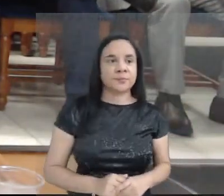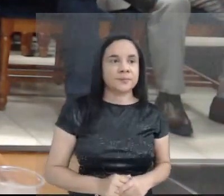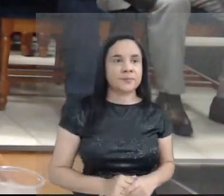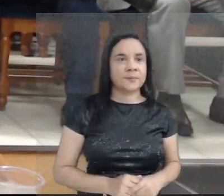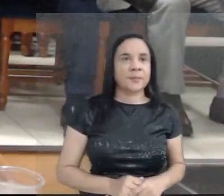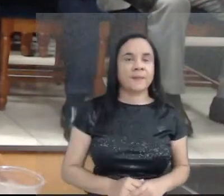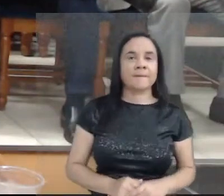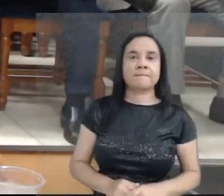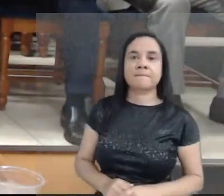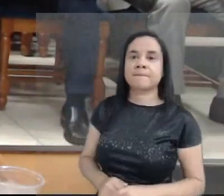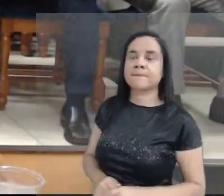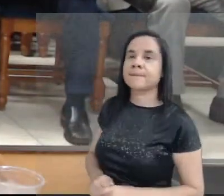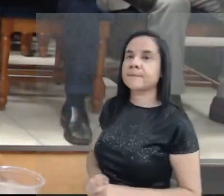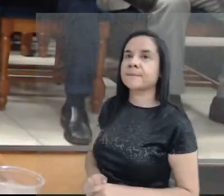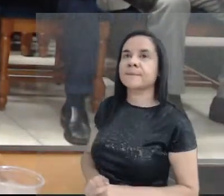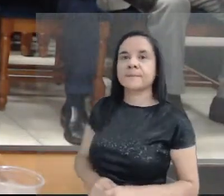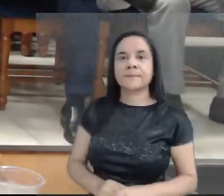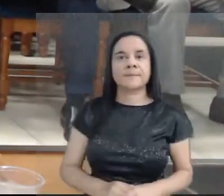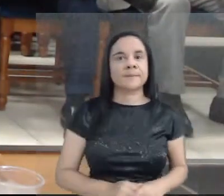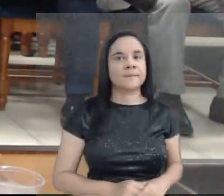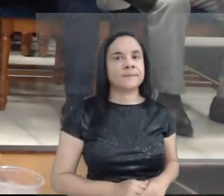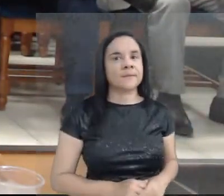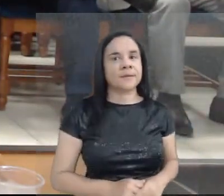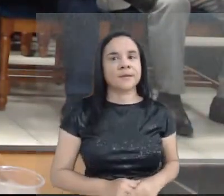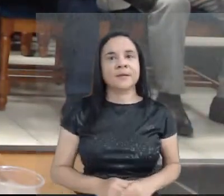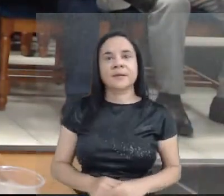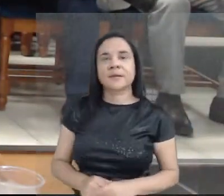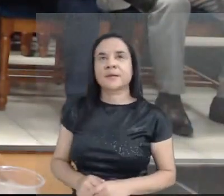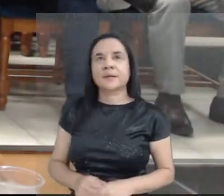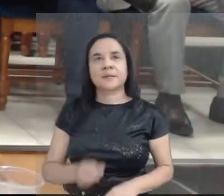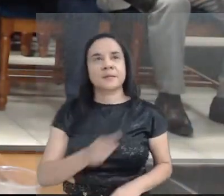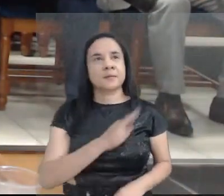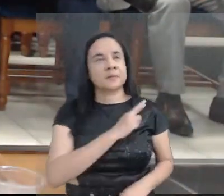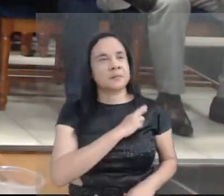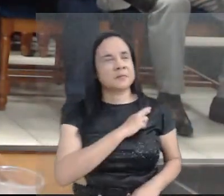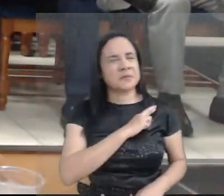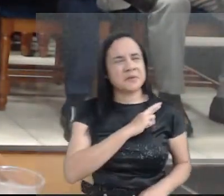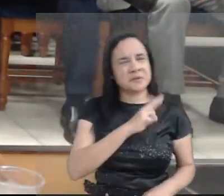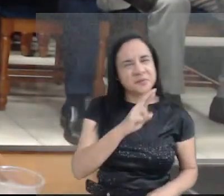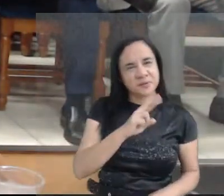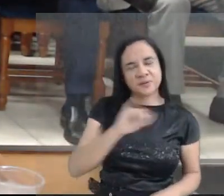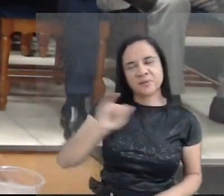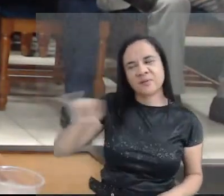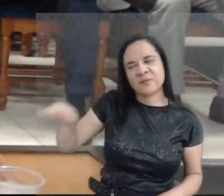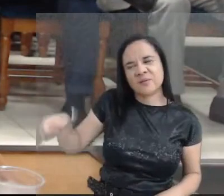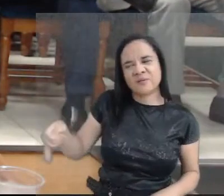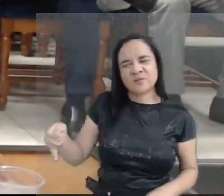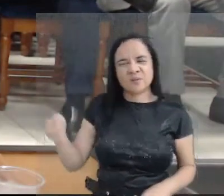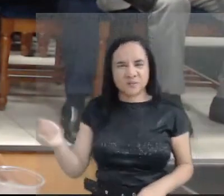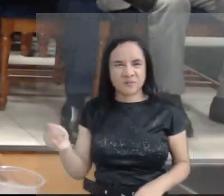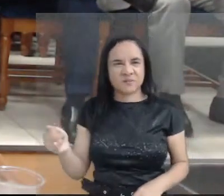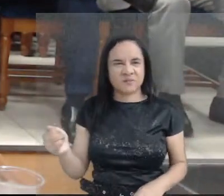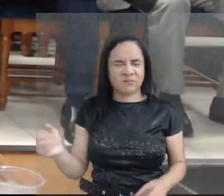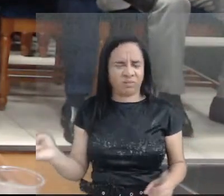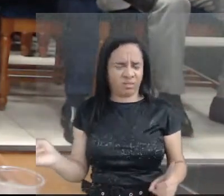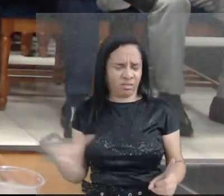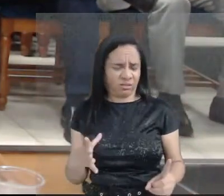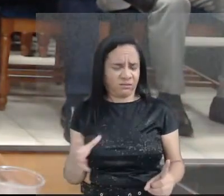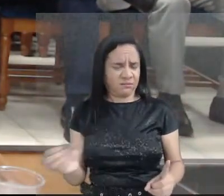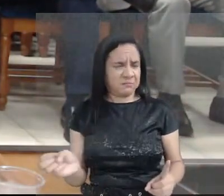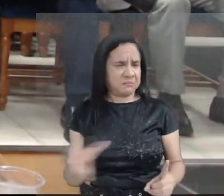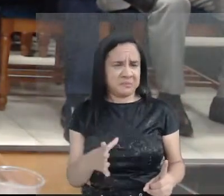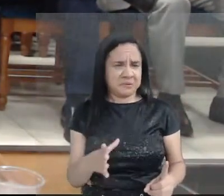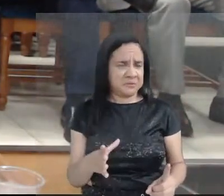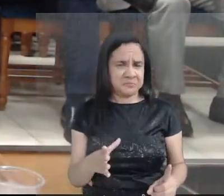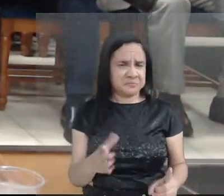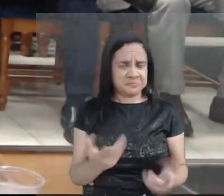que, pela religião do judaísmo, era massacrado, ou melhor, nem considerado